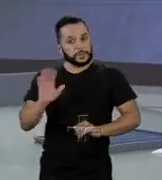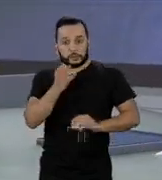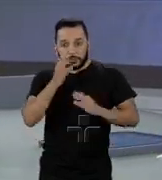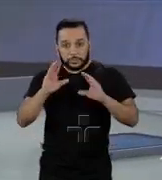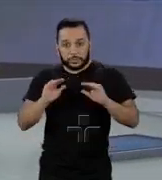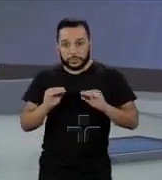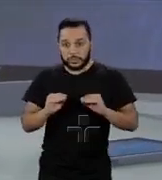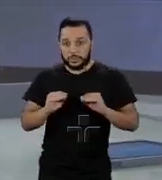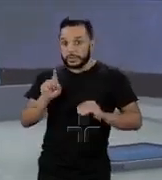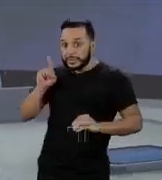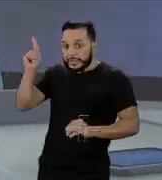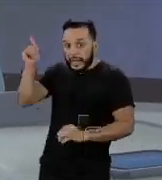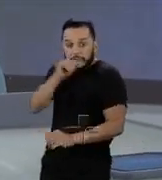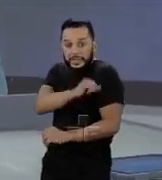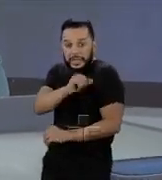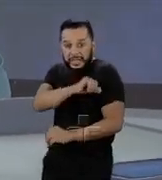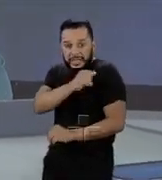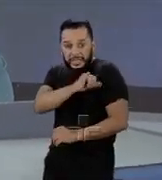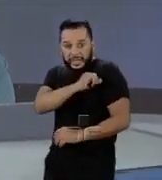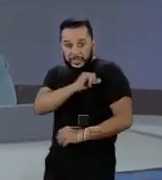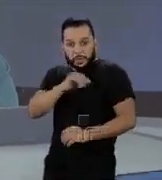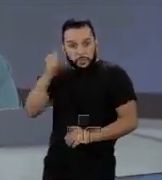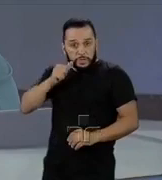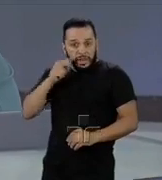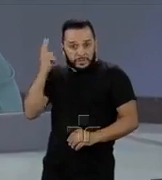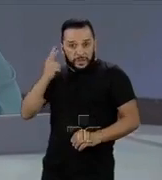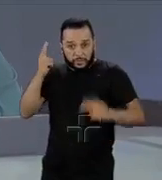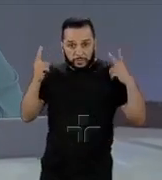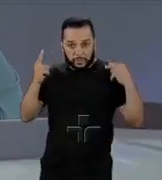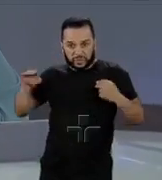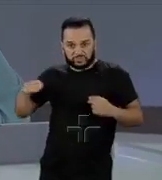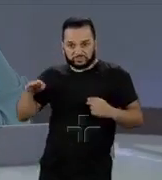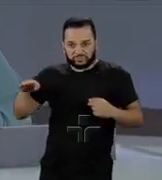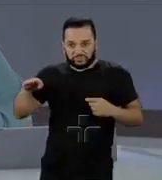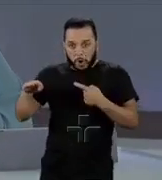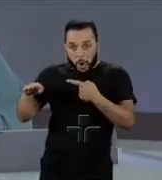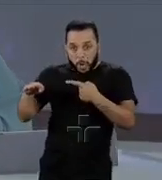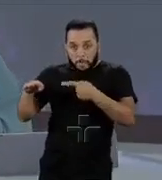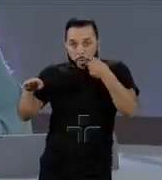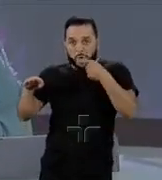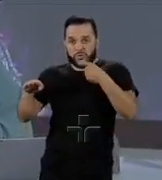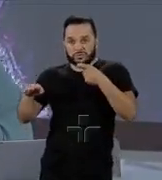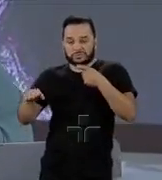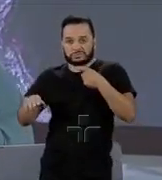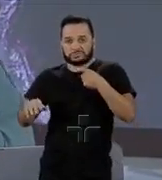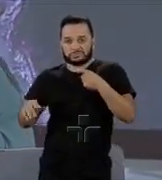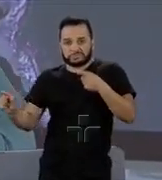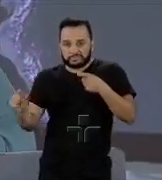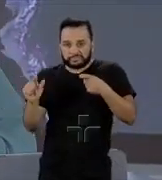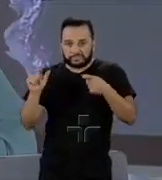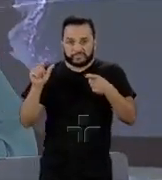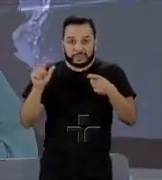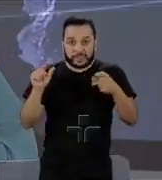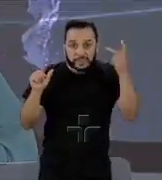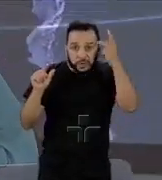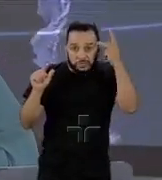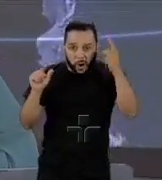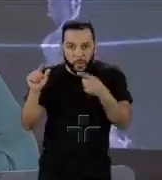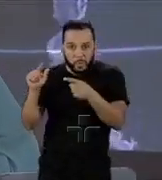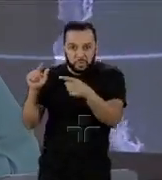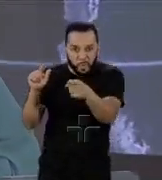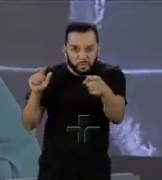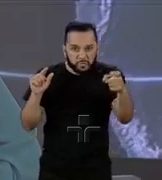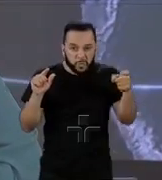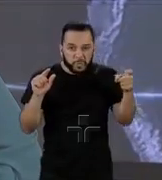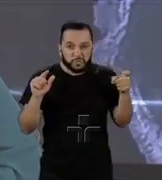Olá, boa noite. Munição disparada por criminosos no assassinato da vereadora Marielle Rocha e do motorista Anderson Gomes é do mesmo lote usado na maior chacina